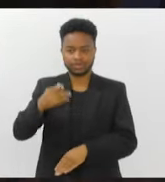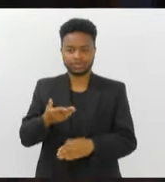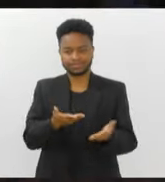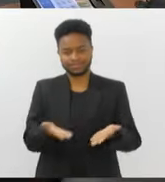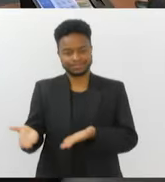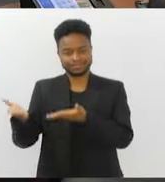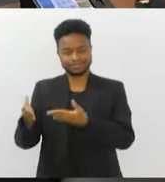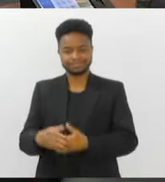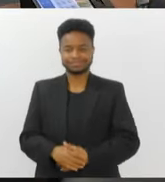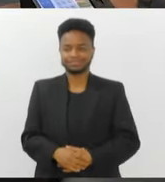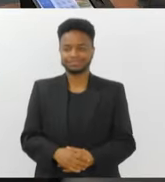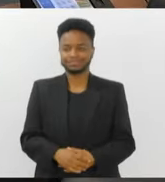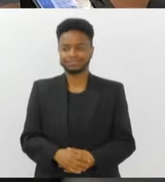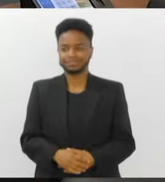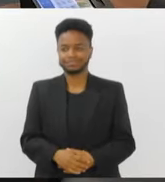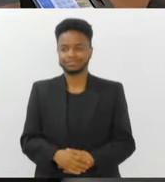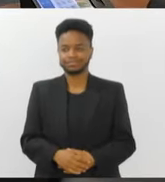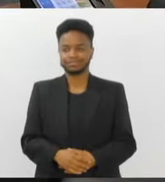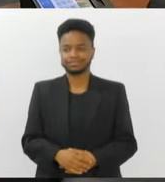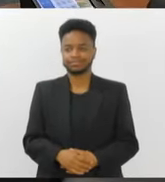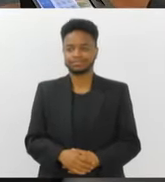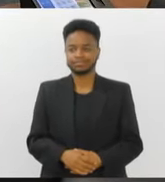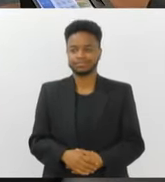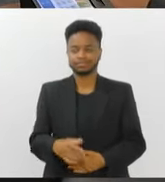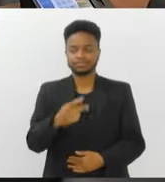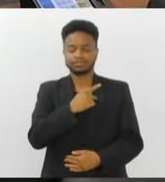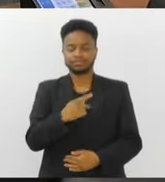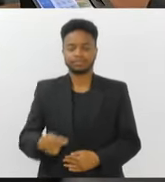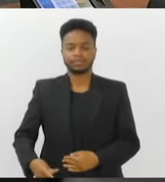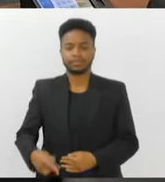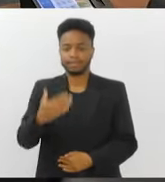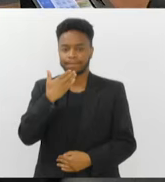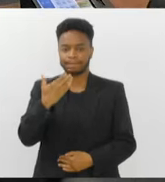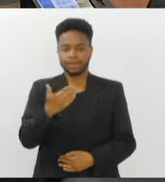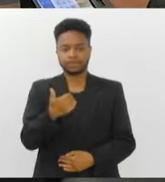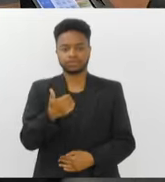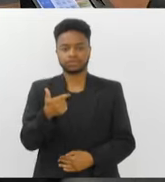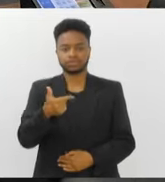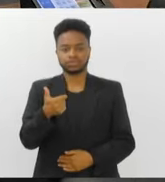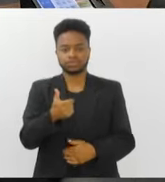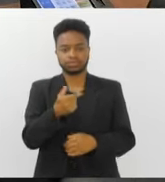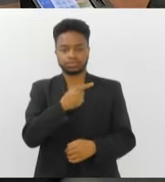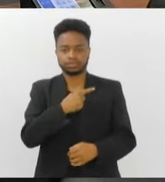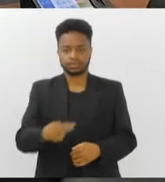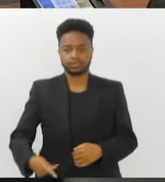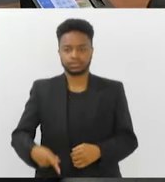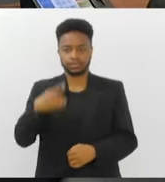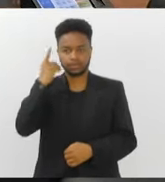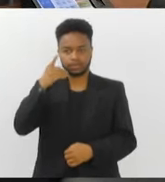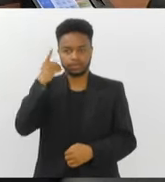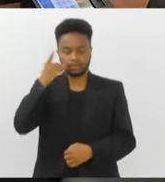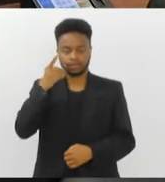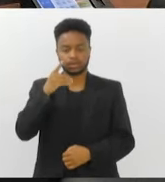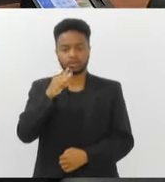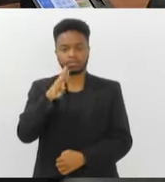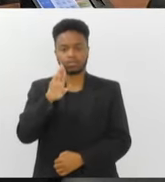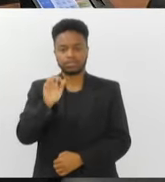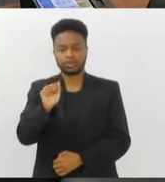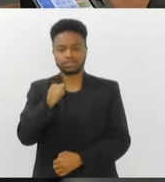gentileza. Presidência pede que o meu querido vice-presidente, deputado Brazão, assuma os trabalhos da mesa, por favor.